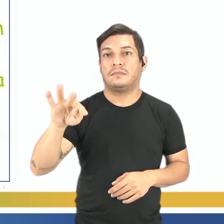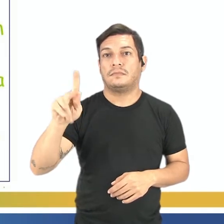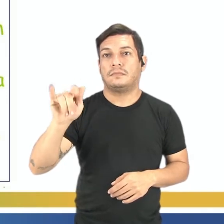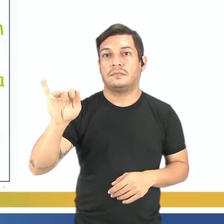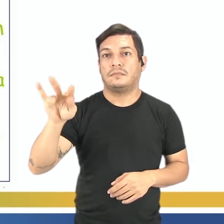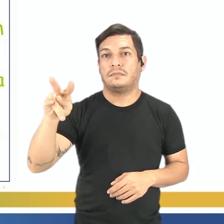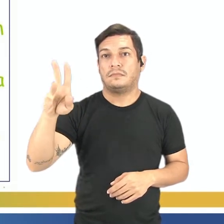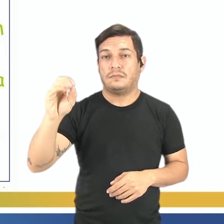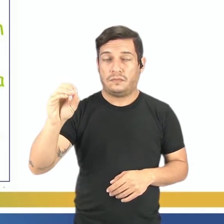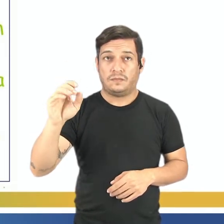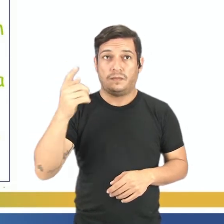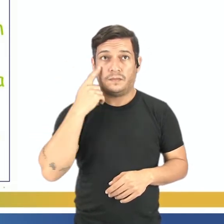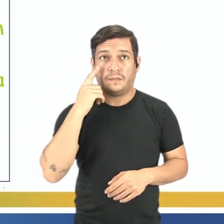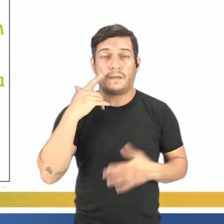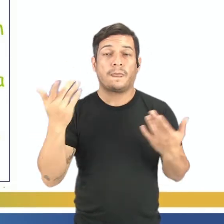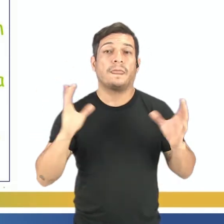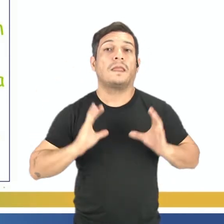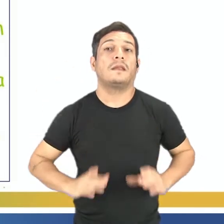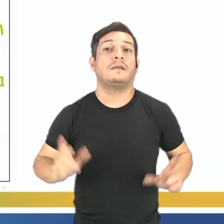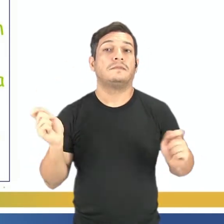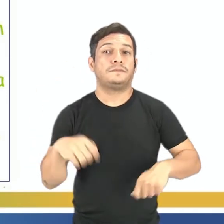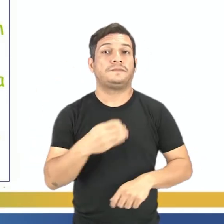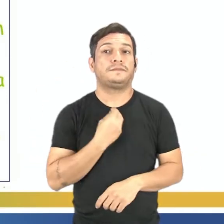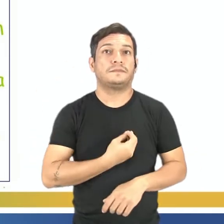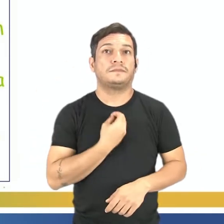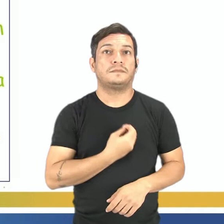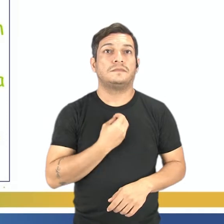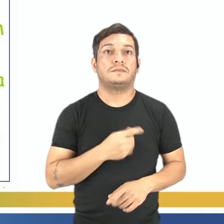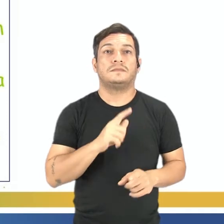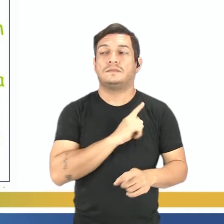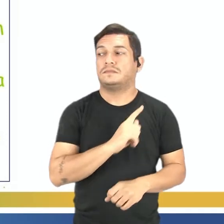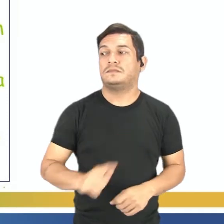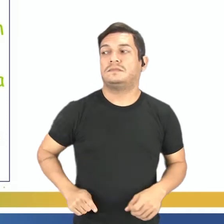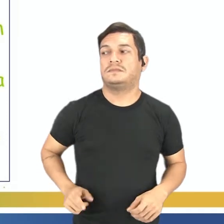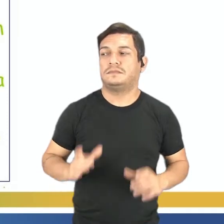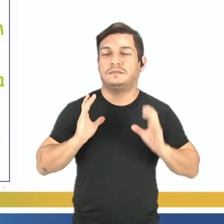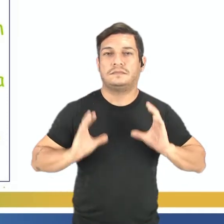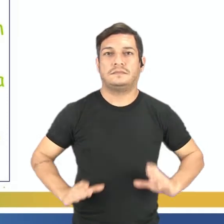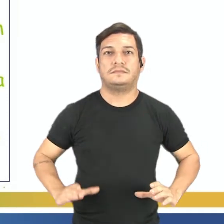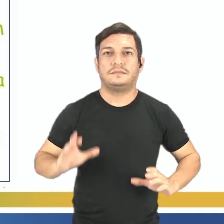podiam participar no governo da cidade. Aí eu já falei aqui,